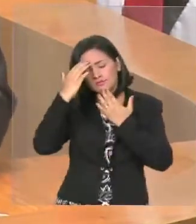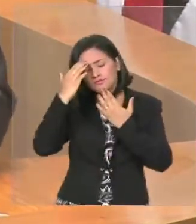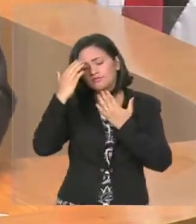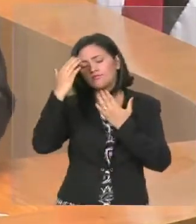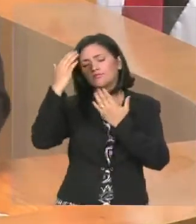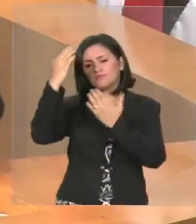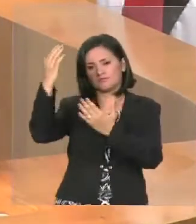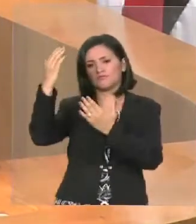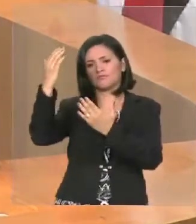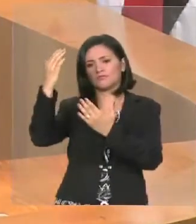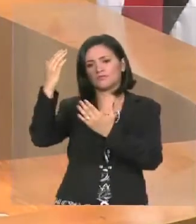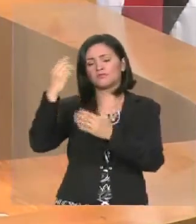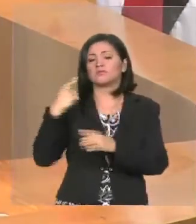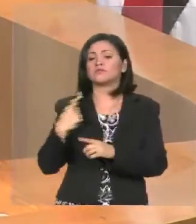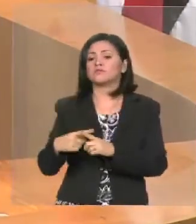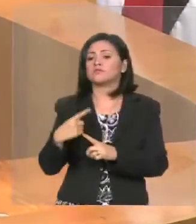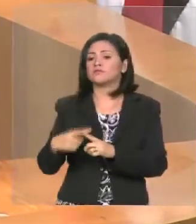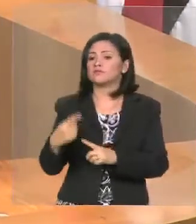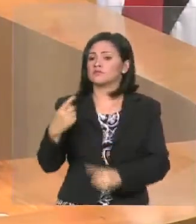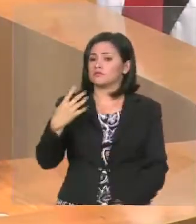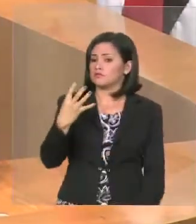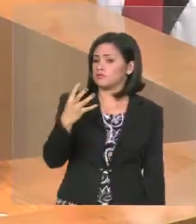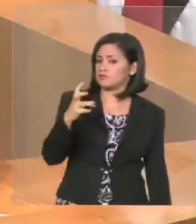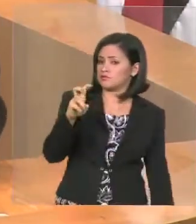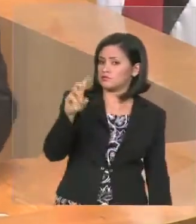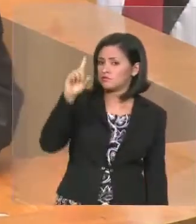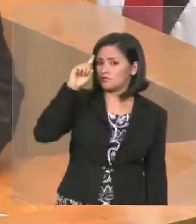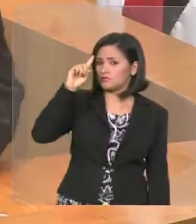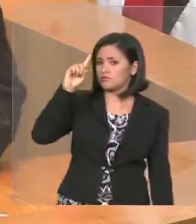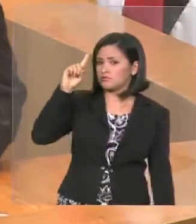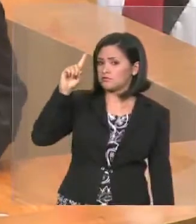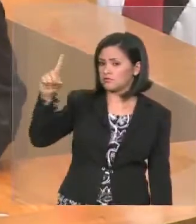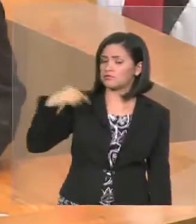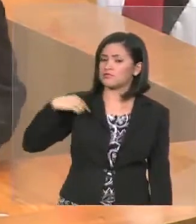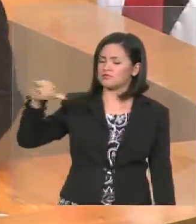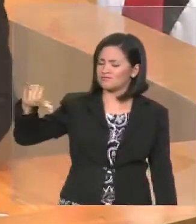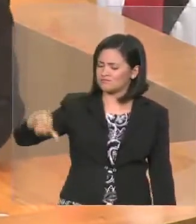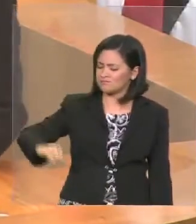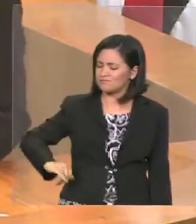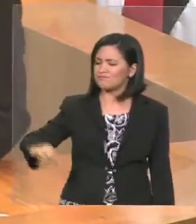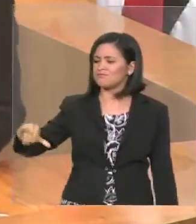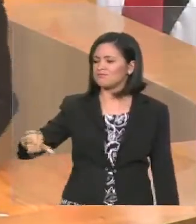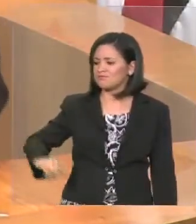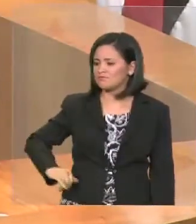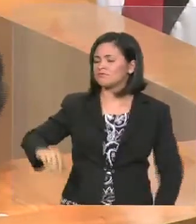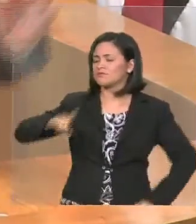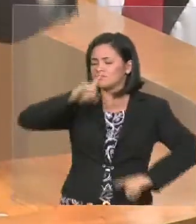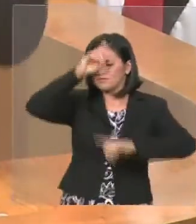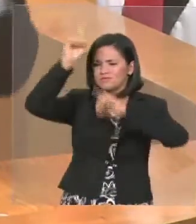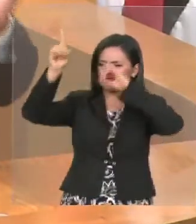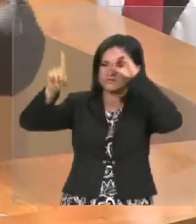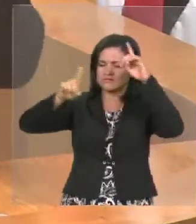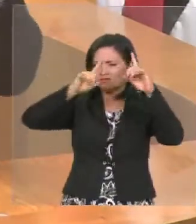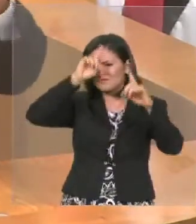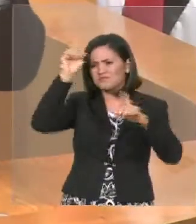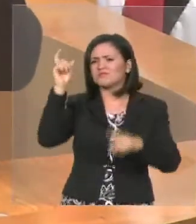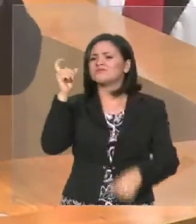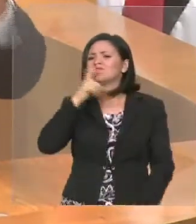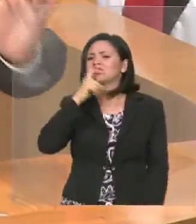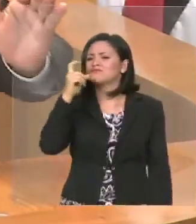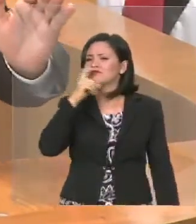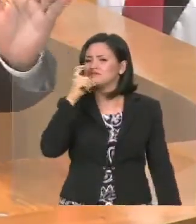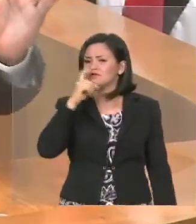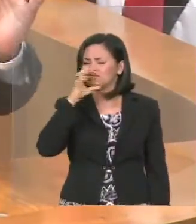dias, fui massacrado. Inventaram mentiras, a velha